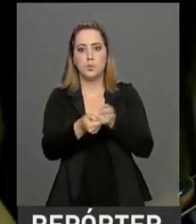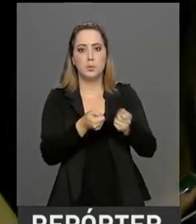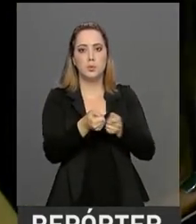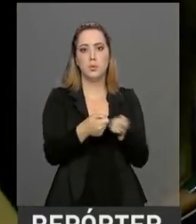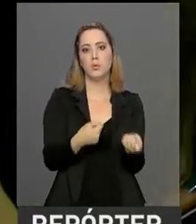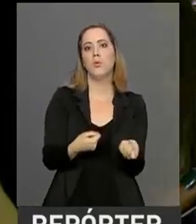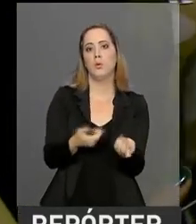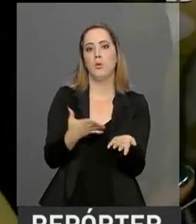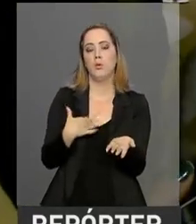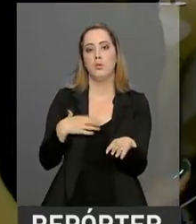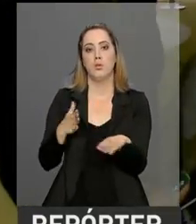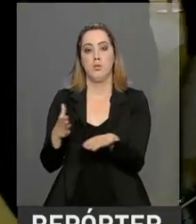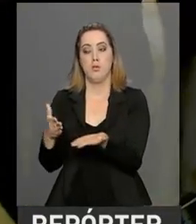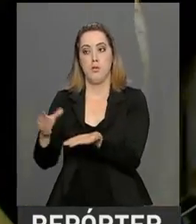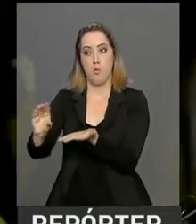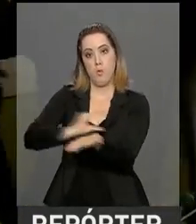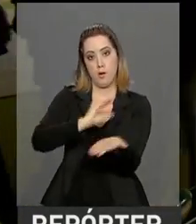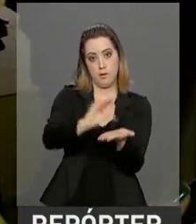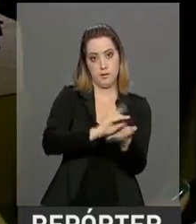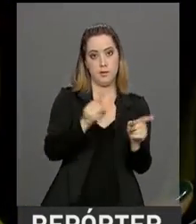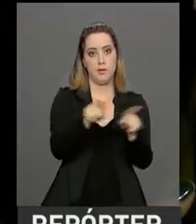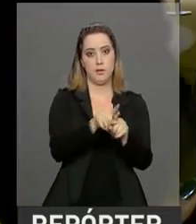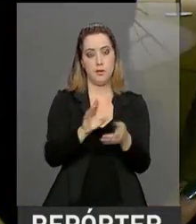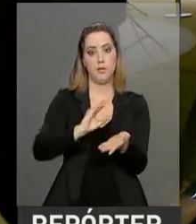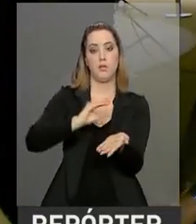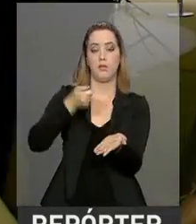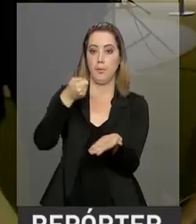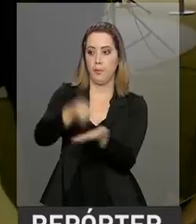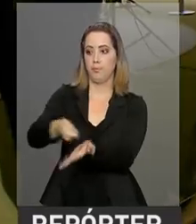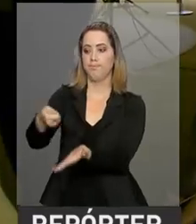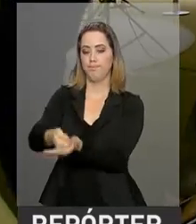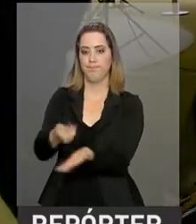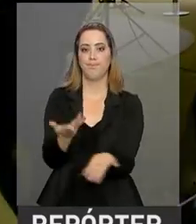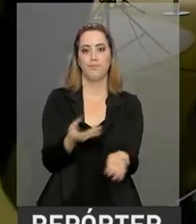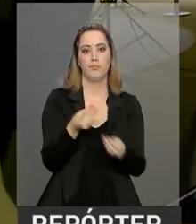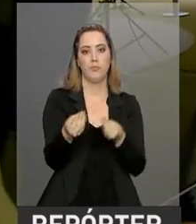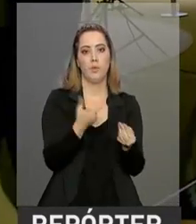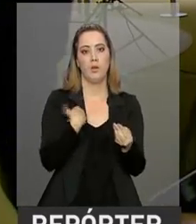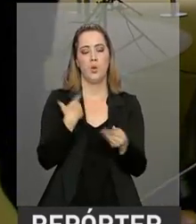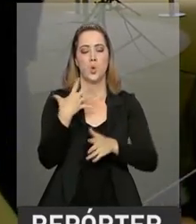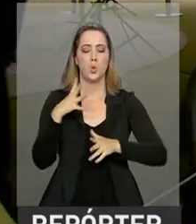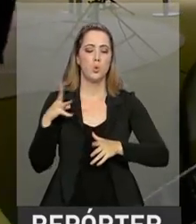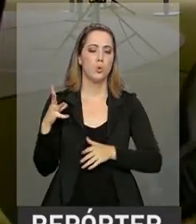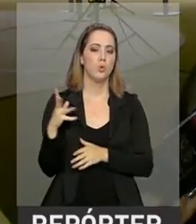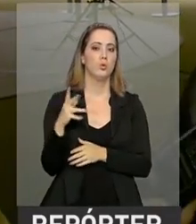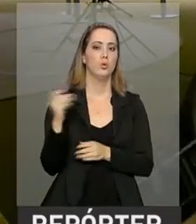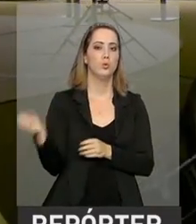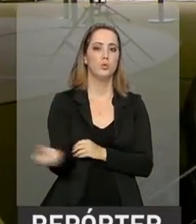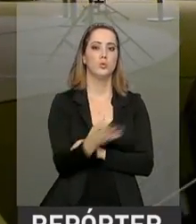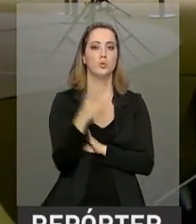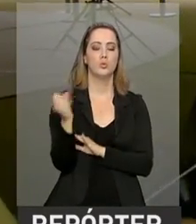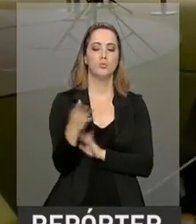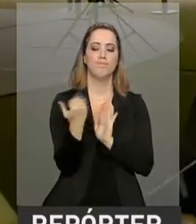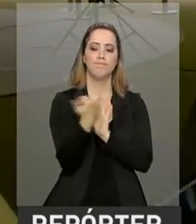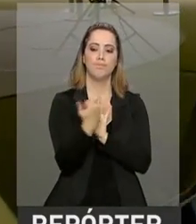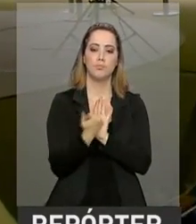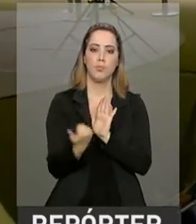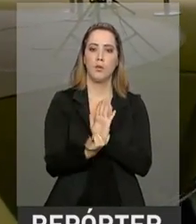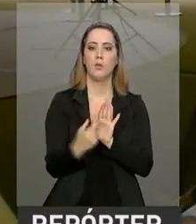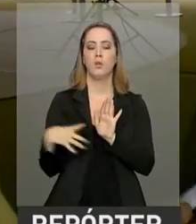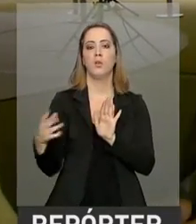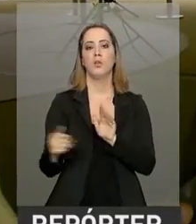receita e aí nós iniciamos um novo período de elaboração do orçamento de execução do